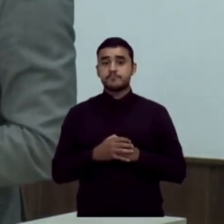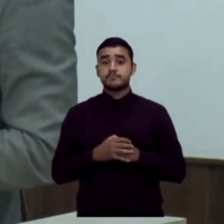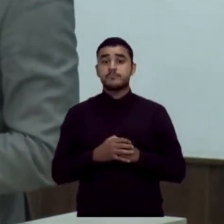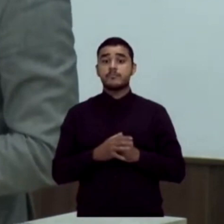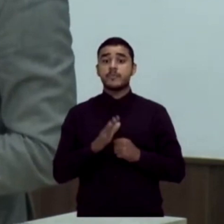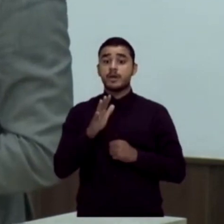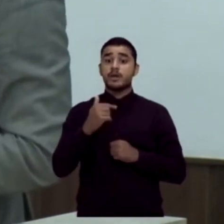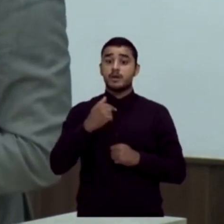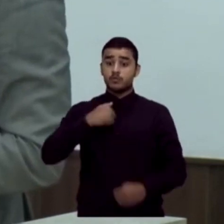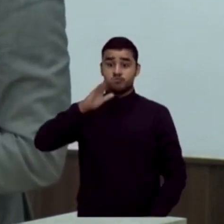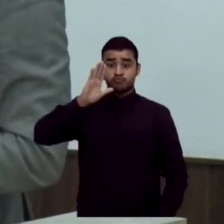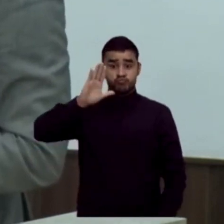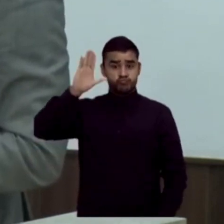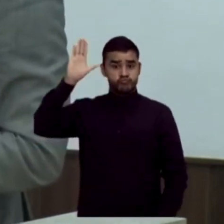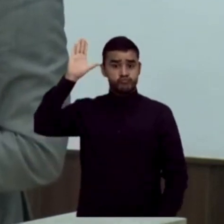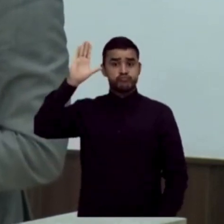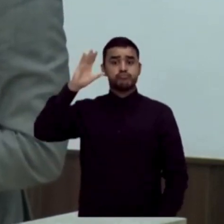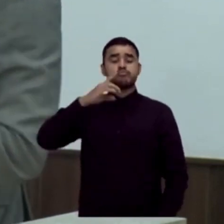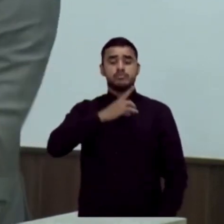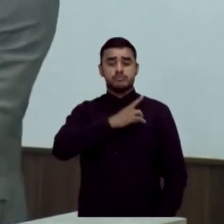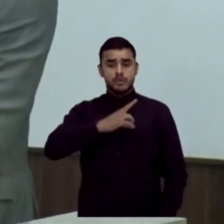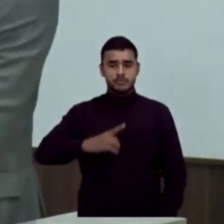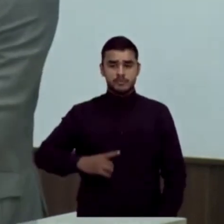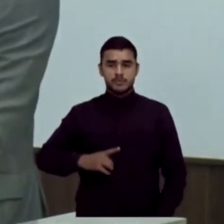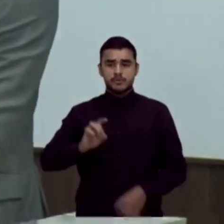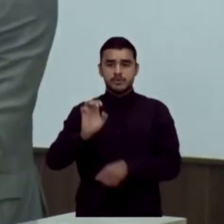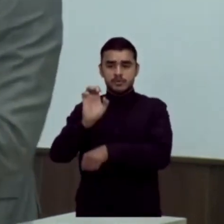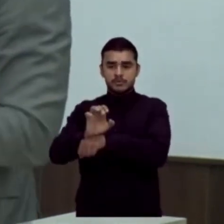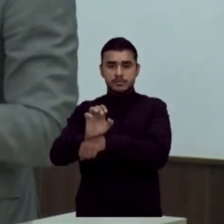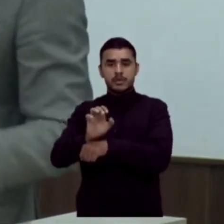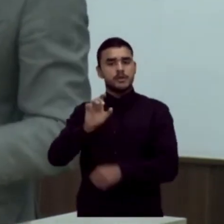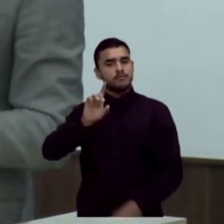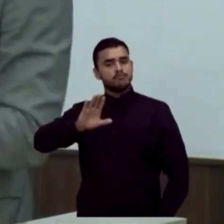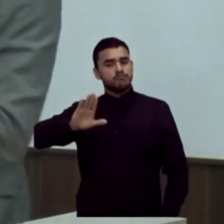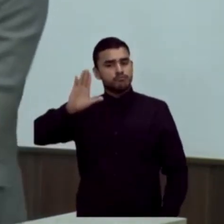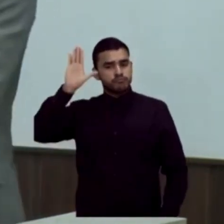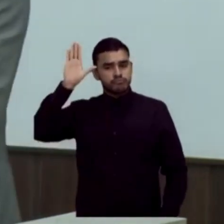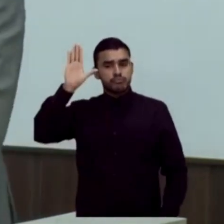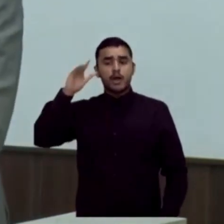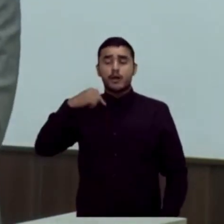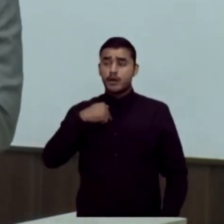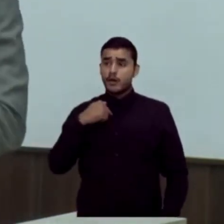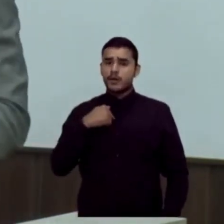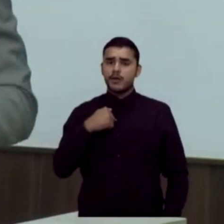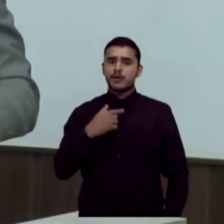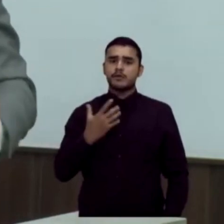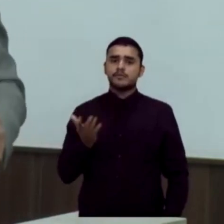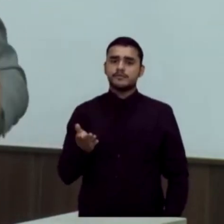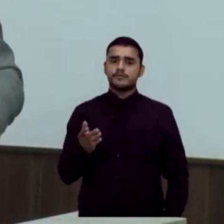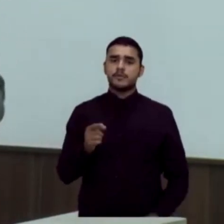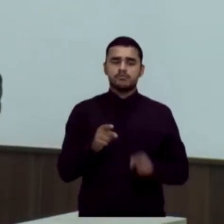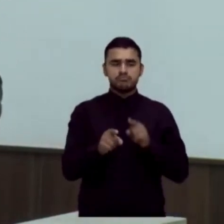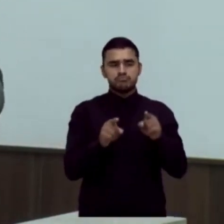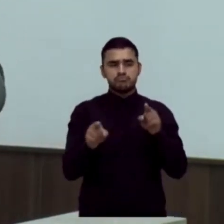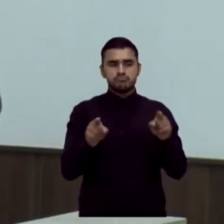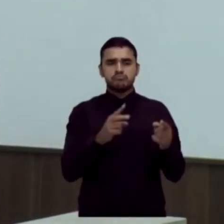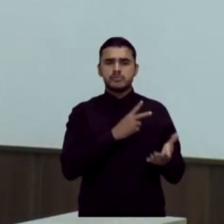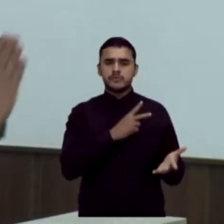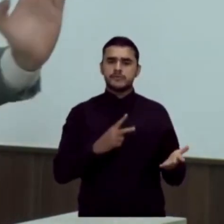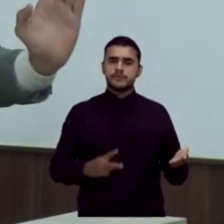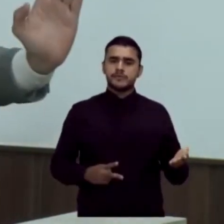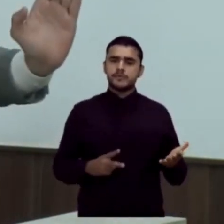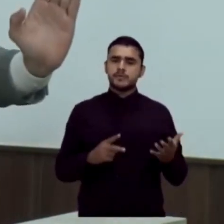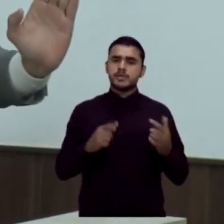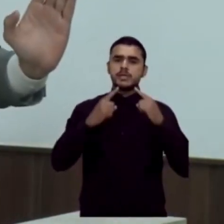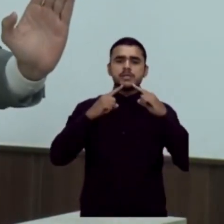fui candidato a deputado estadual. E, às vezes, acompanhando alguns pronunciamentos dos colegas vereadores e vereadoras na